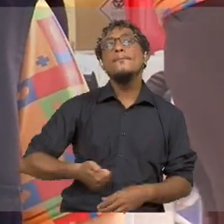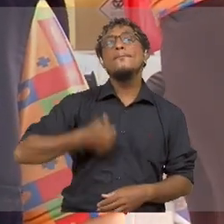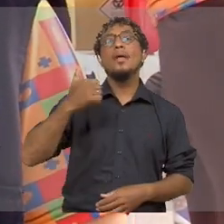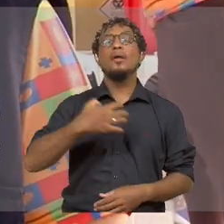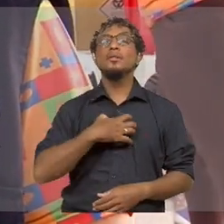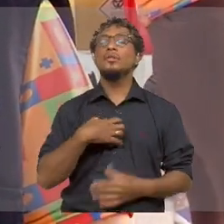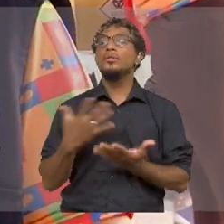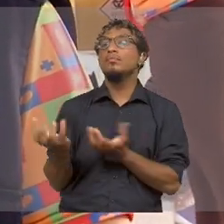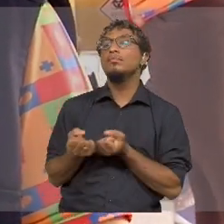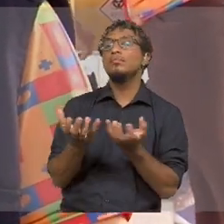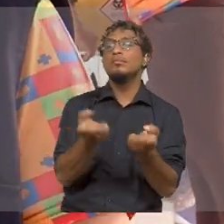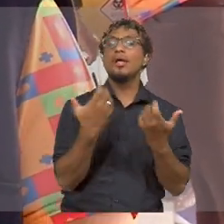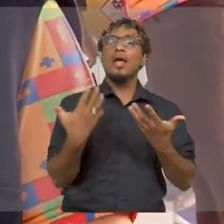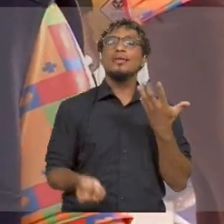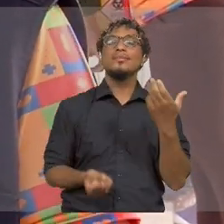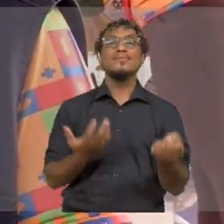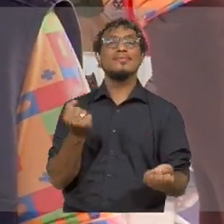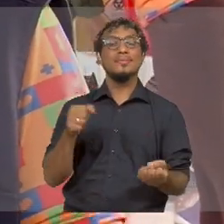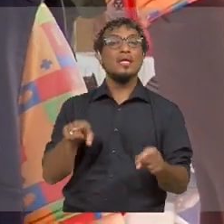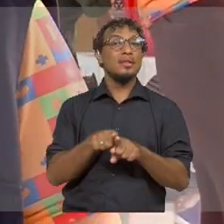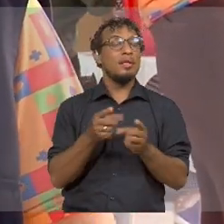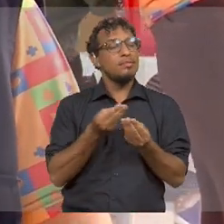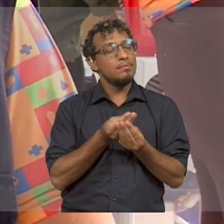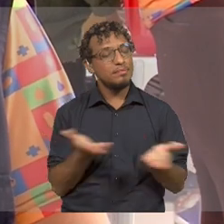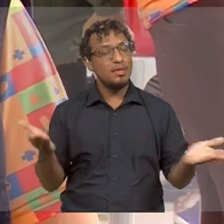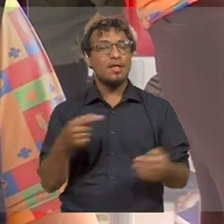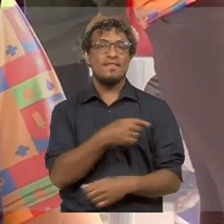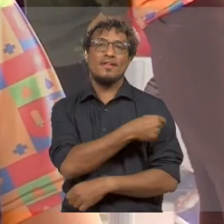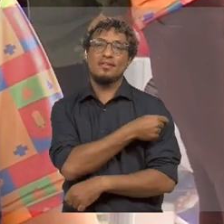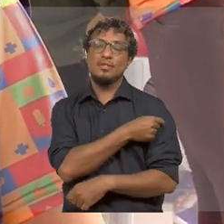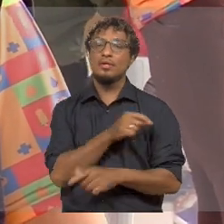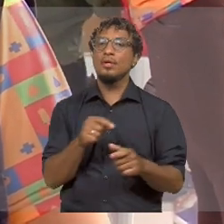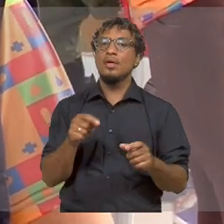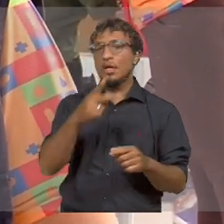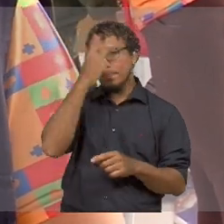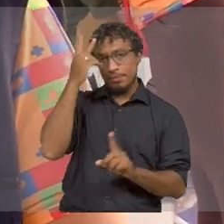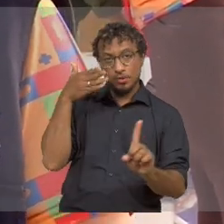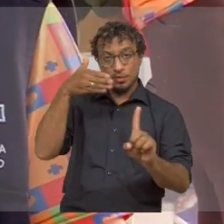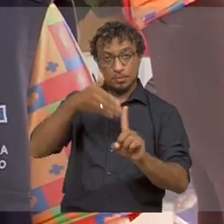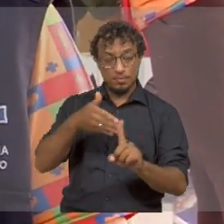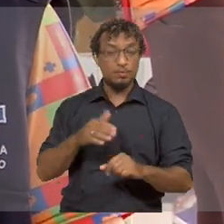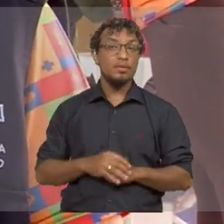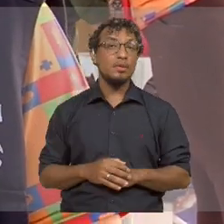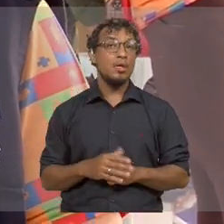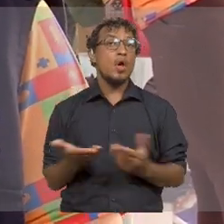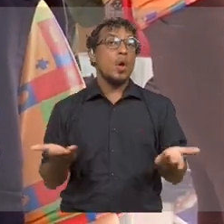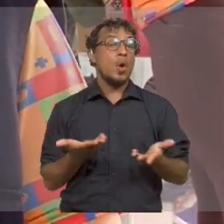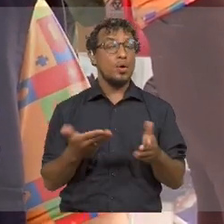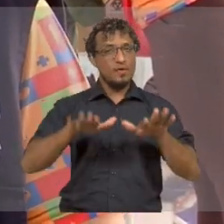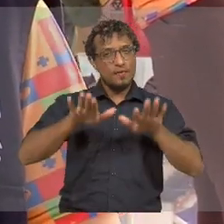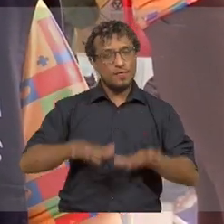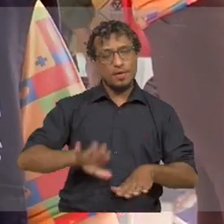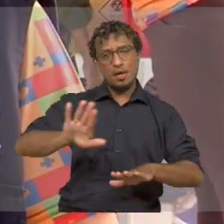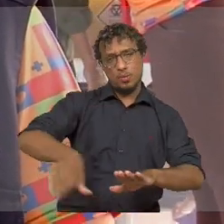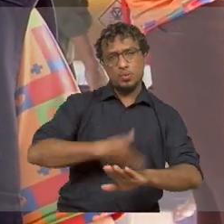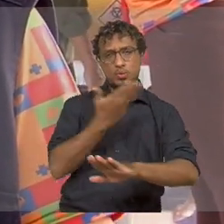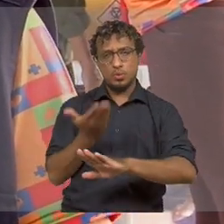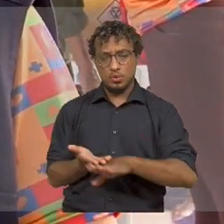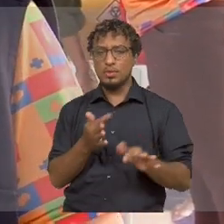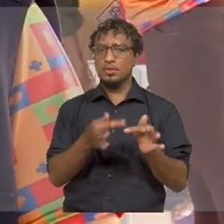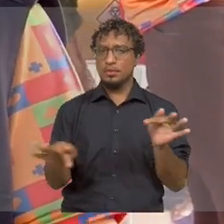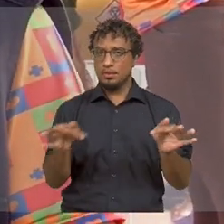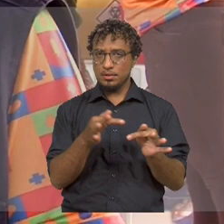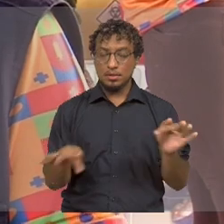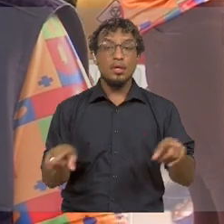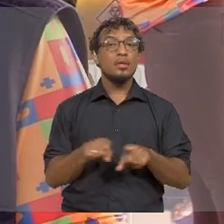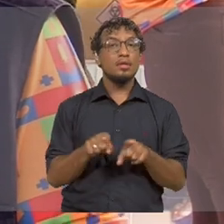facilitar o acesso da vacinação em relação ao público-alvo. Então, estaremos hoje o dia todo aqui no terminal do Praia